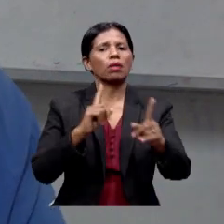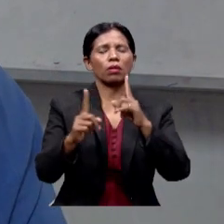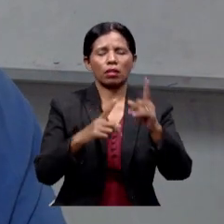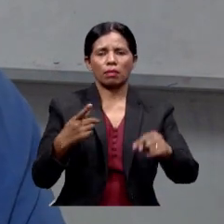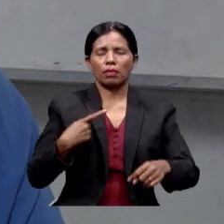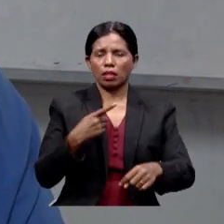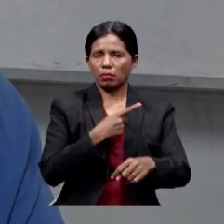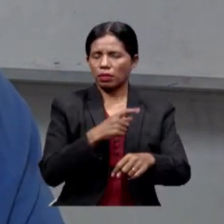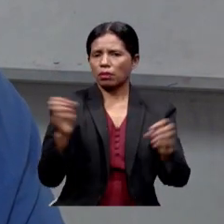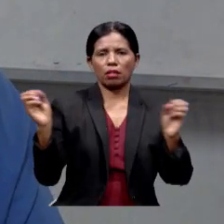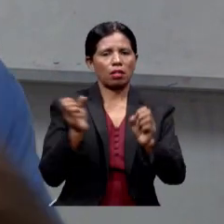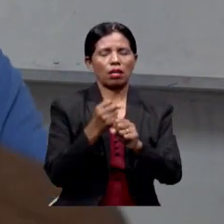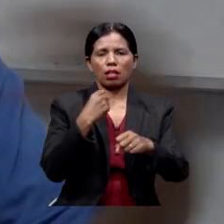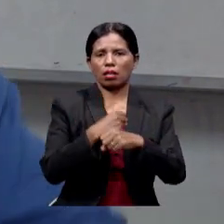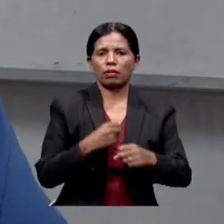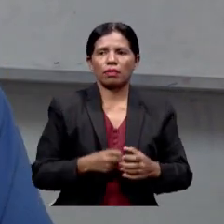parlamento la halbutira.